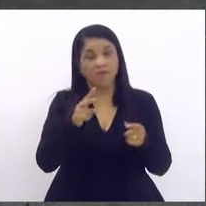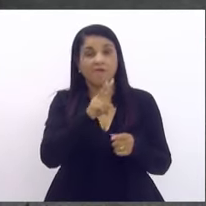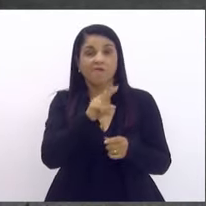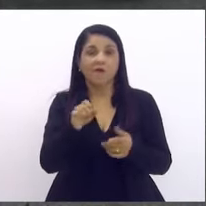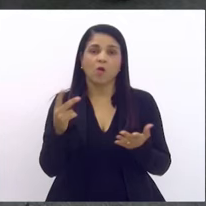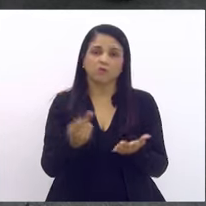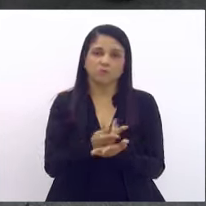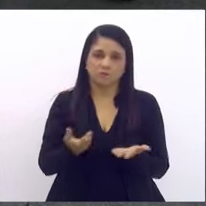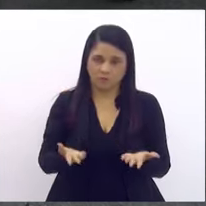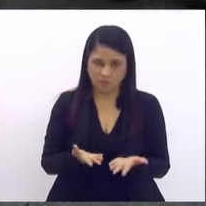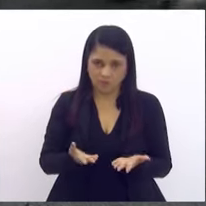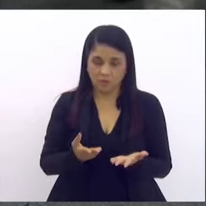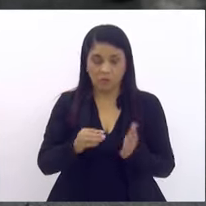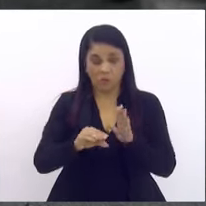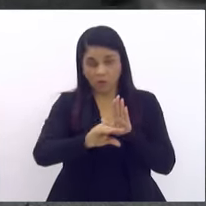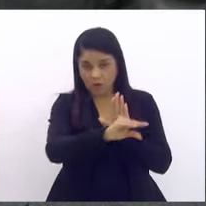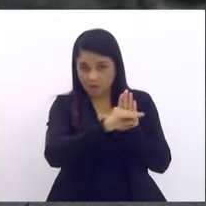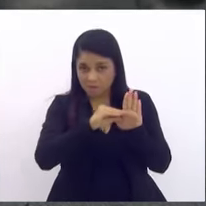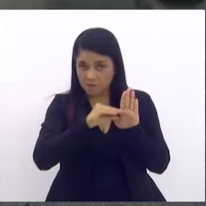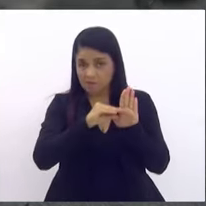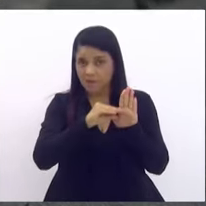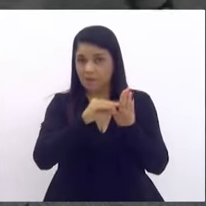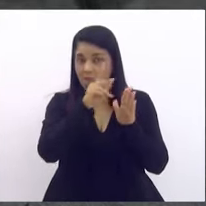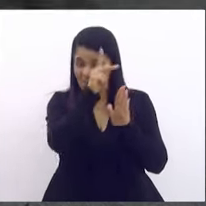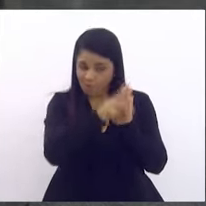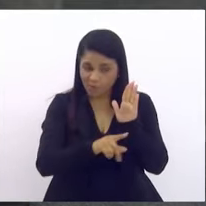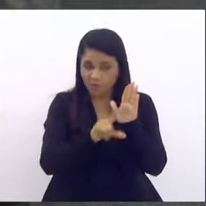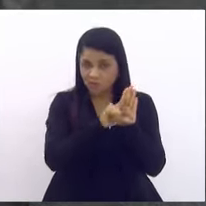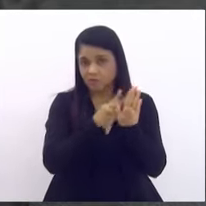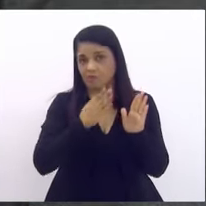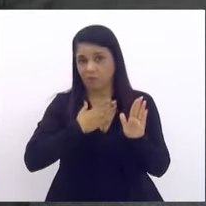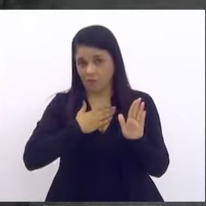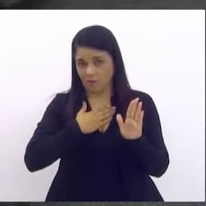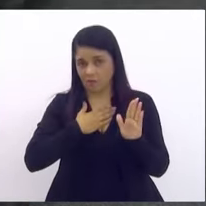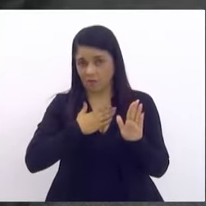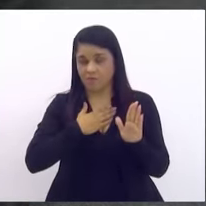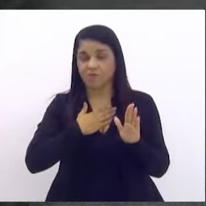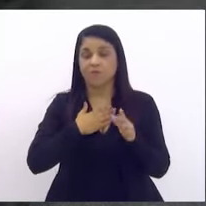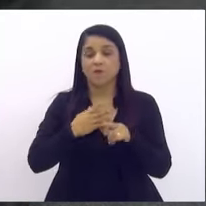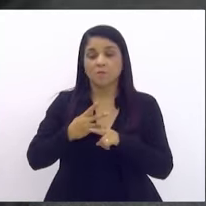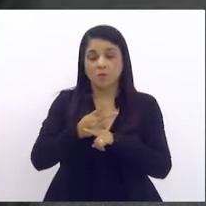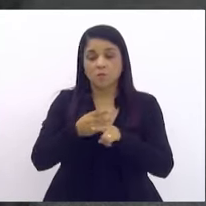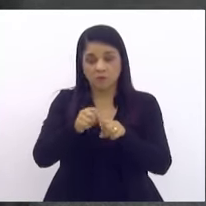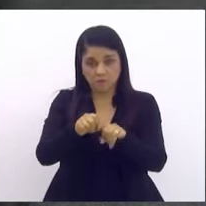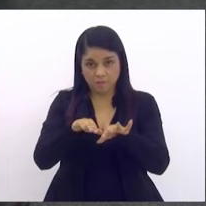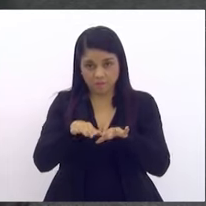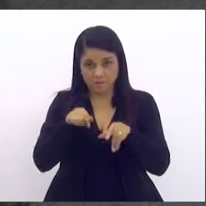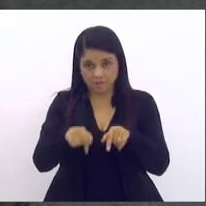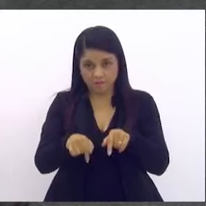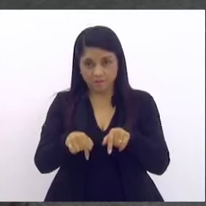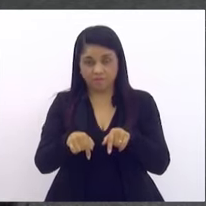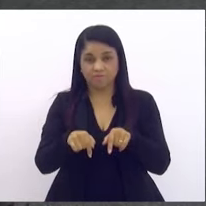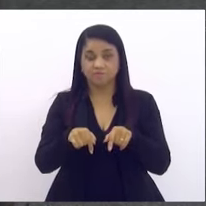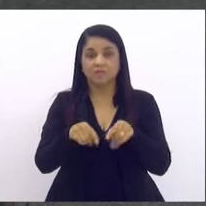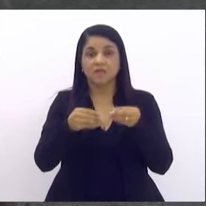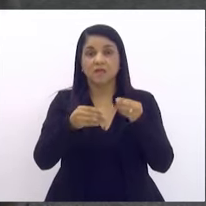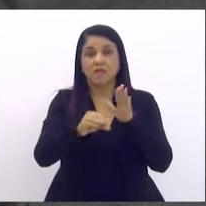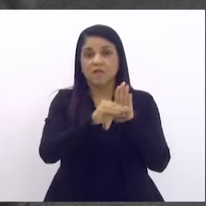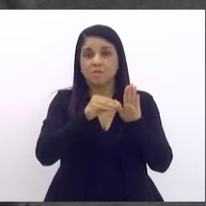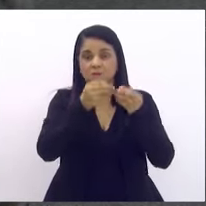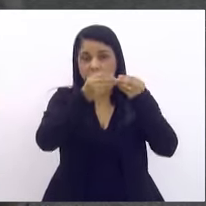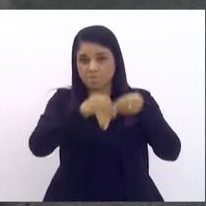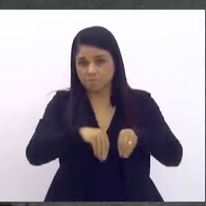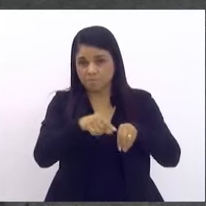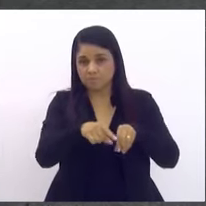agora eui projeto fui procurar no plenário para dizer que a minha emenda fica prejudicada pelo parecer